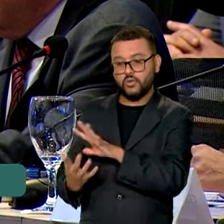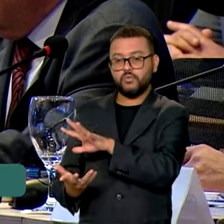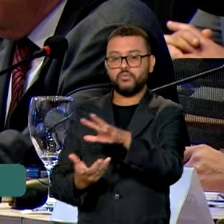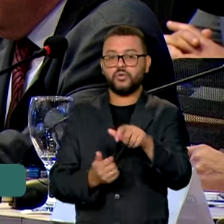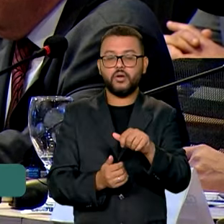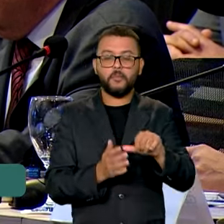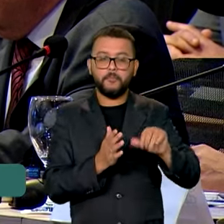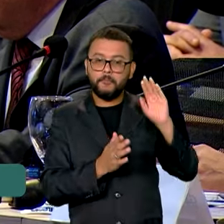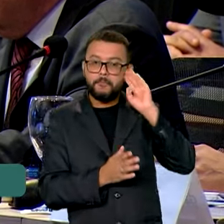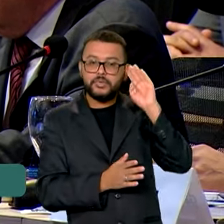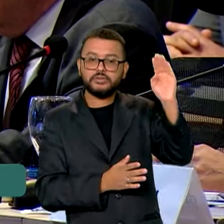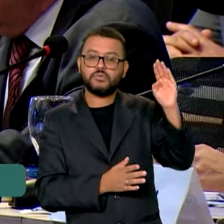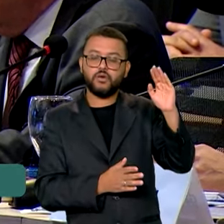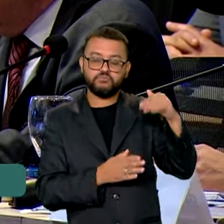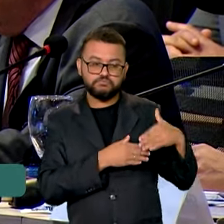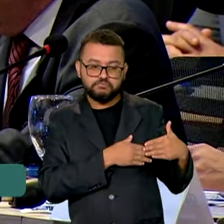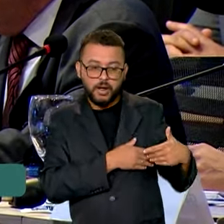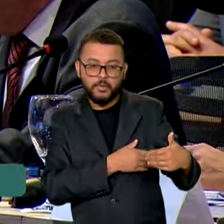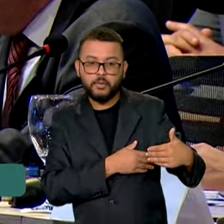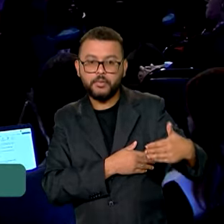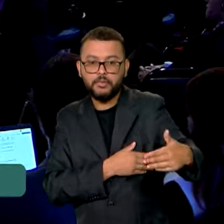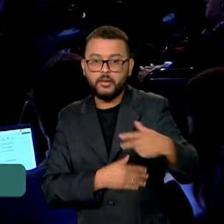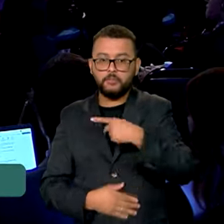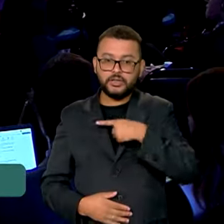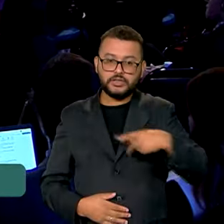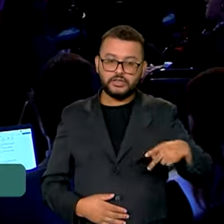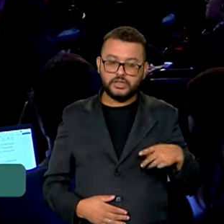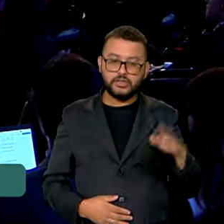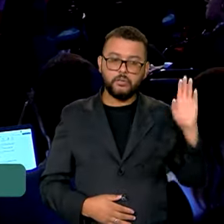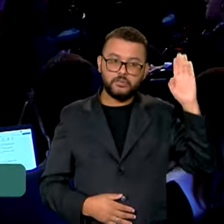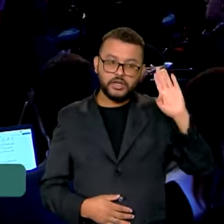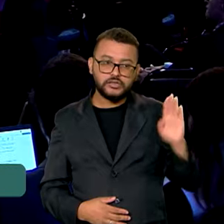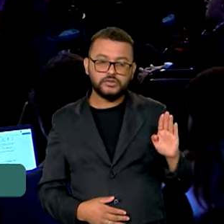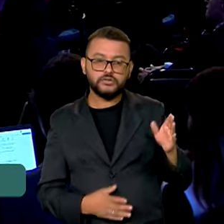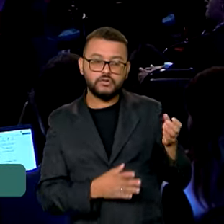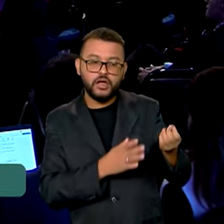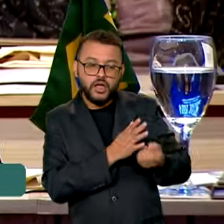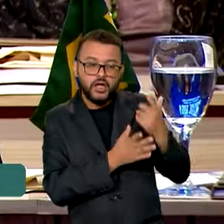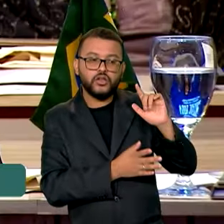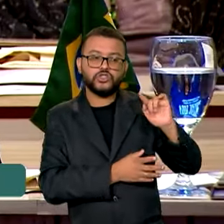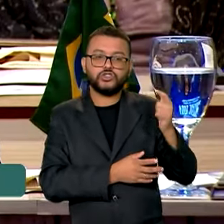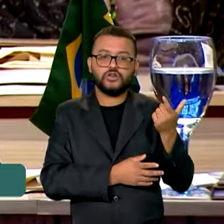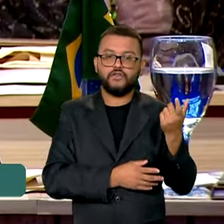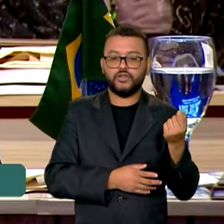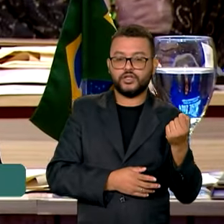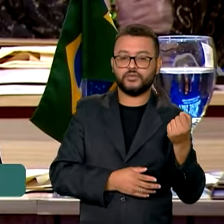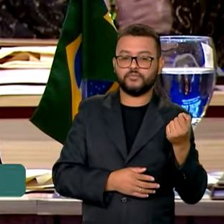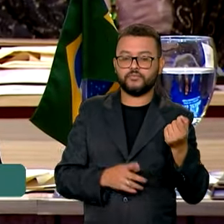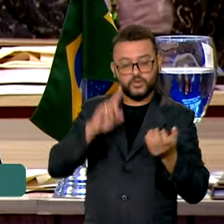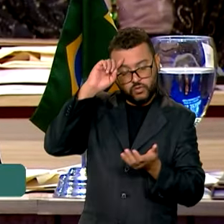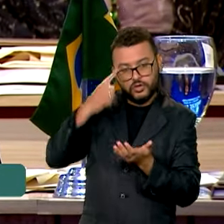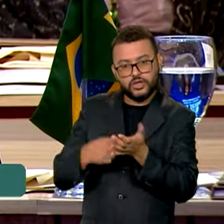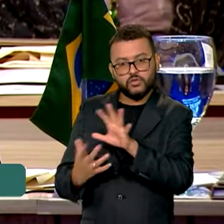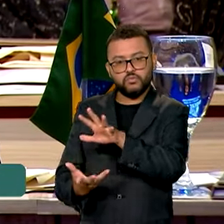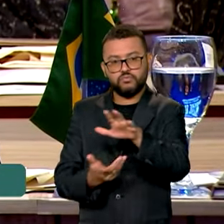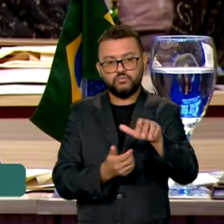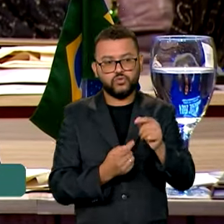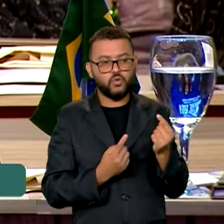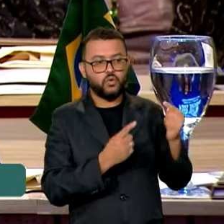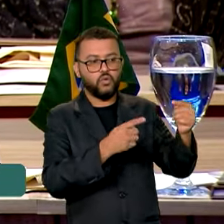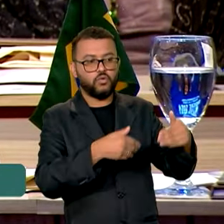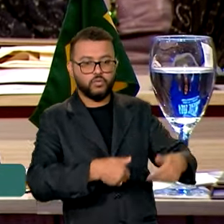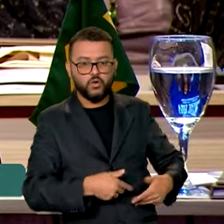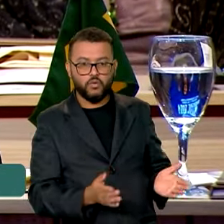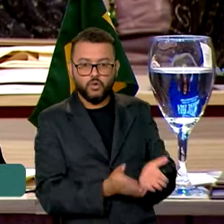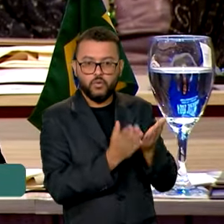o principal legado da presidência brasileira no G20. A Aliança Global contra a Fome e